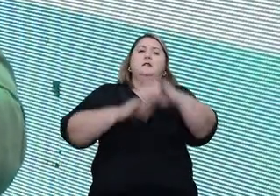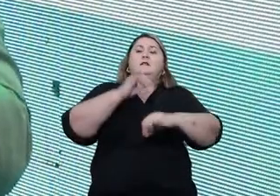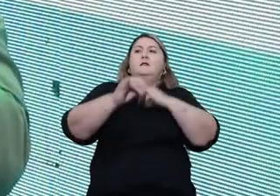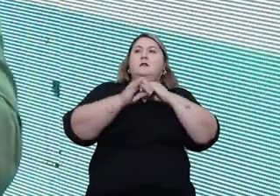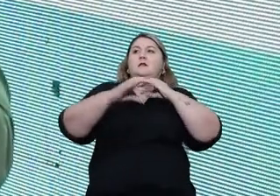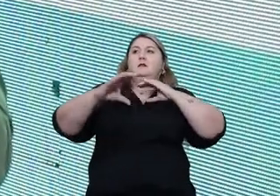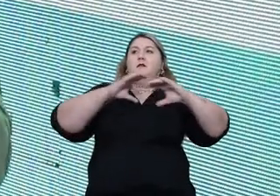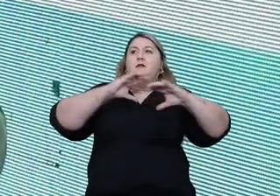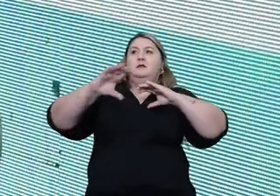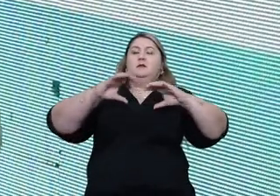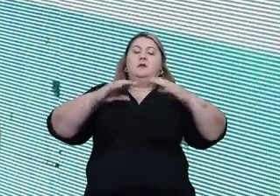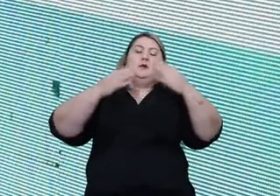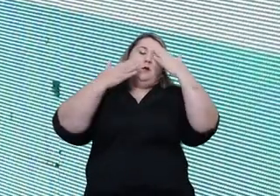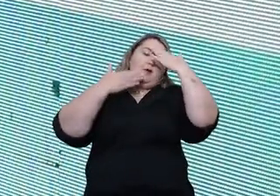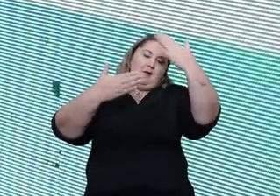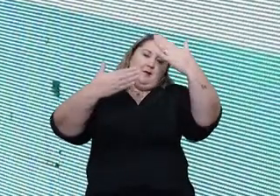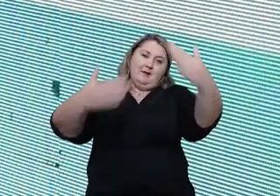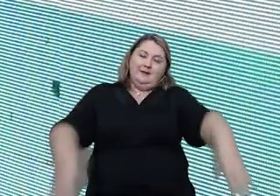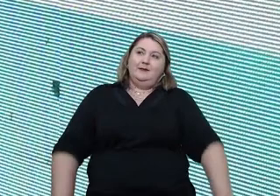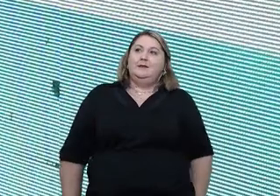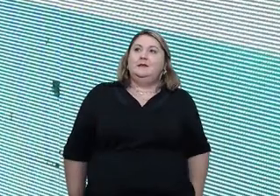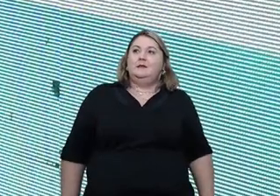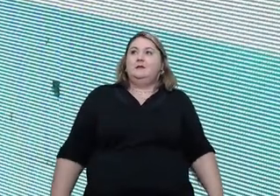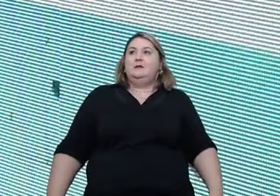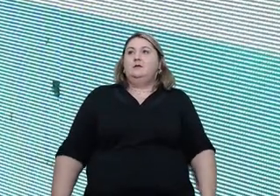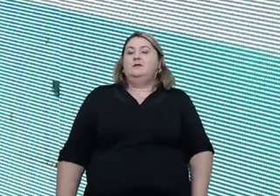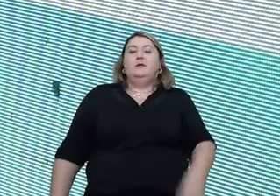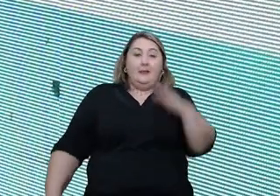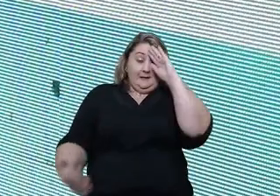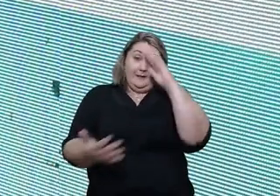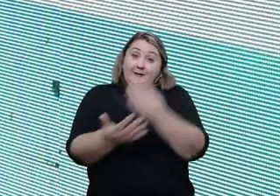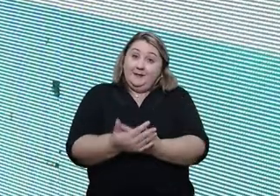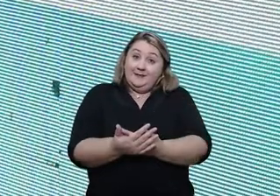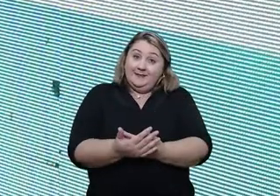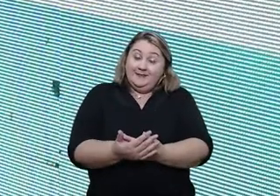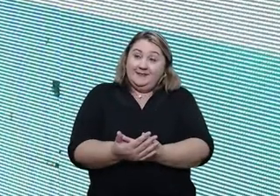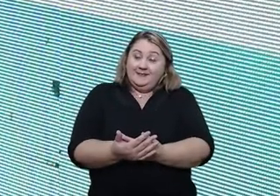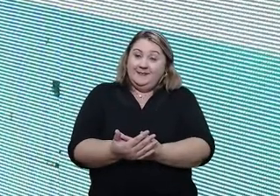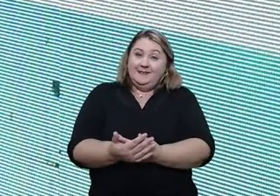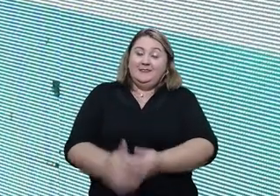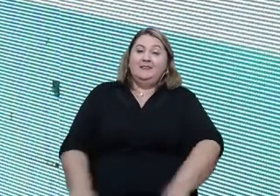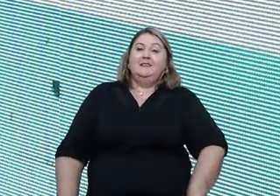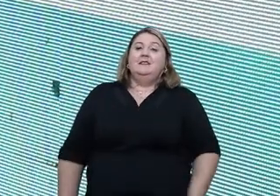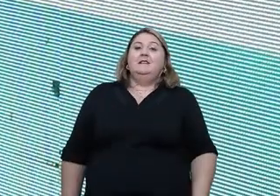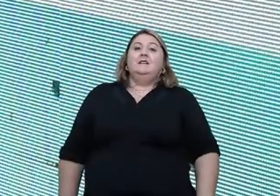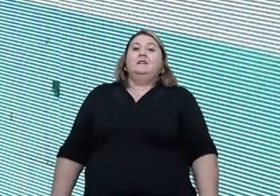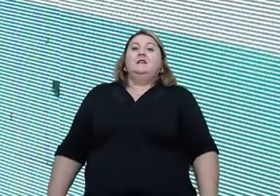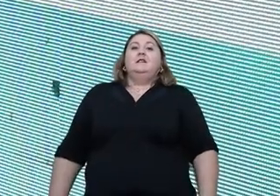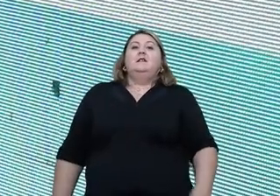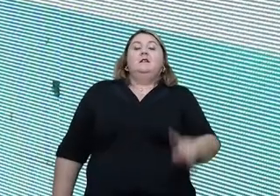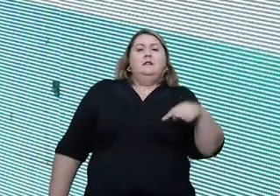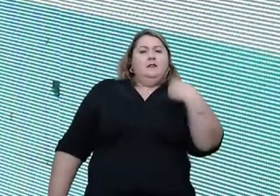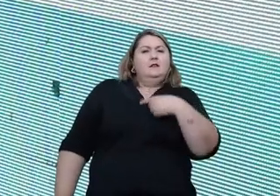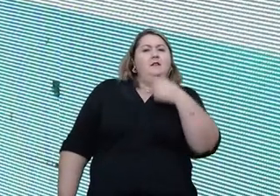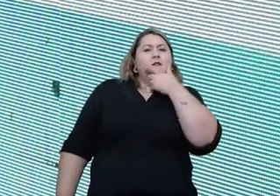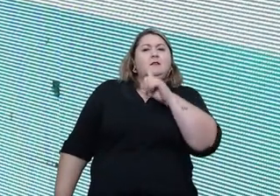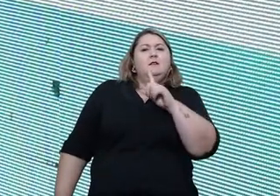da comunicação, o meu muito obrigado, viu, por acreditar, que por dar esse voto de confiança para a gente, que a gente iria